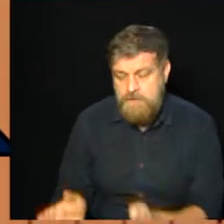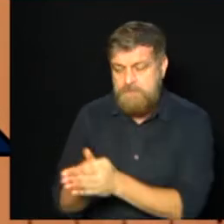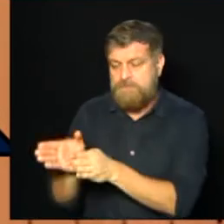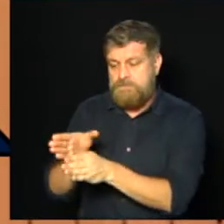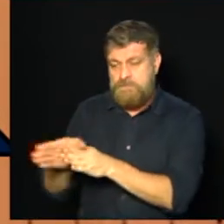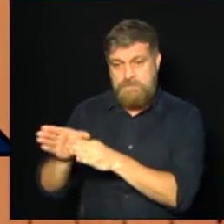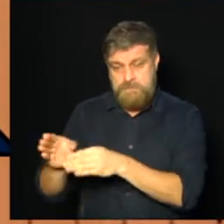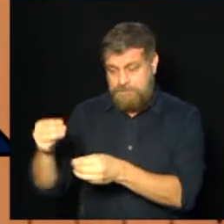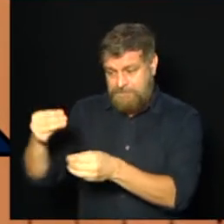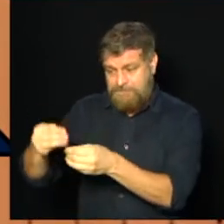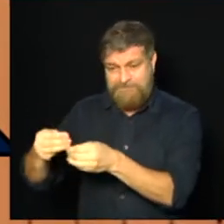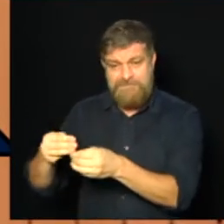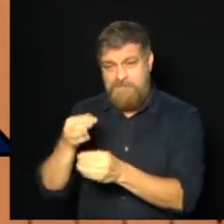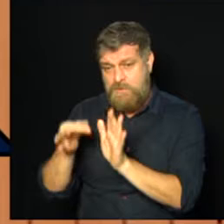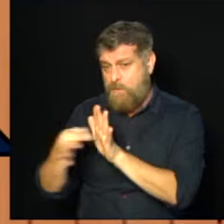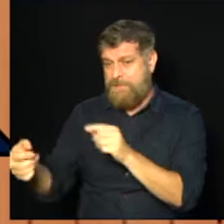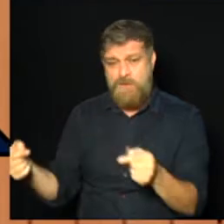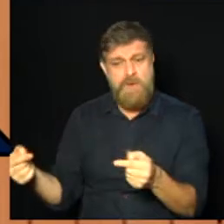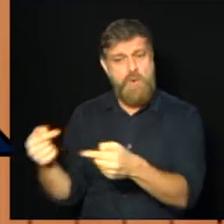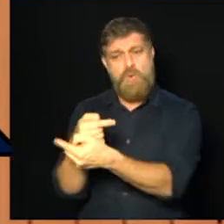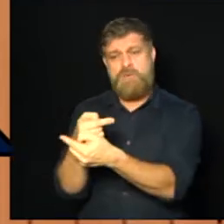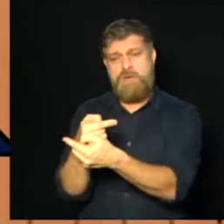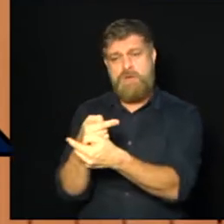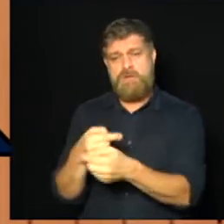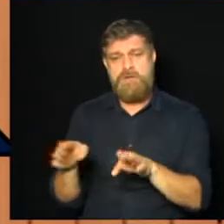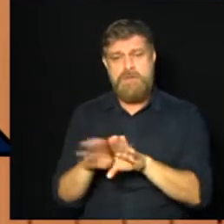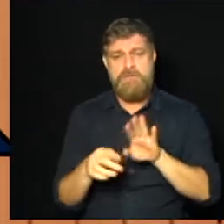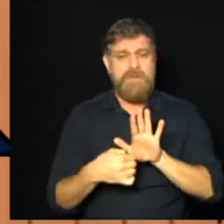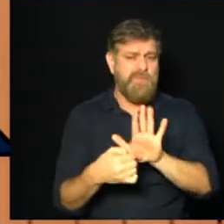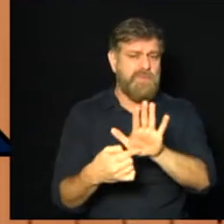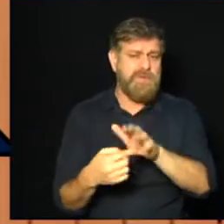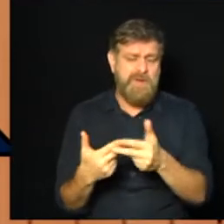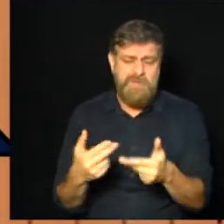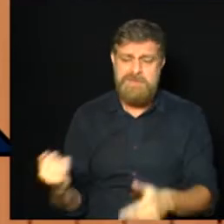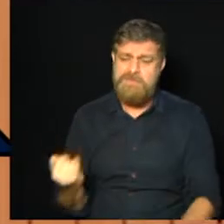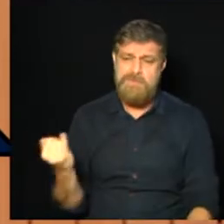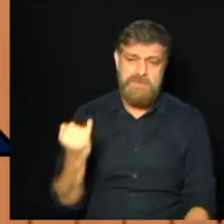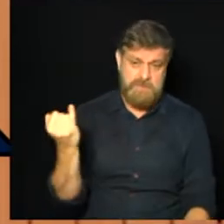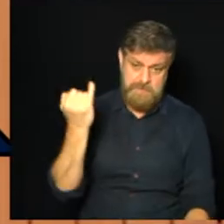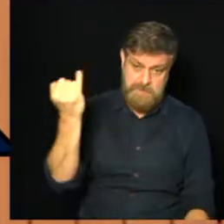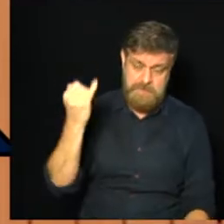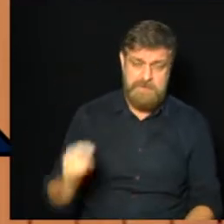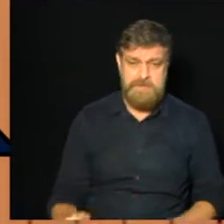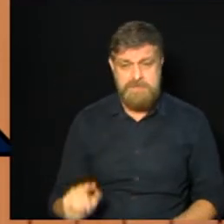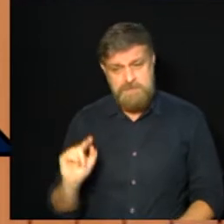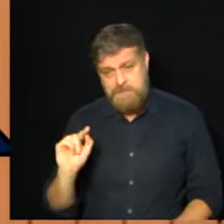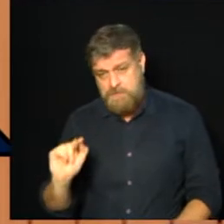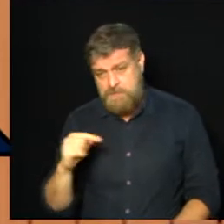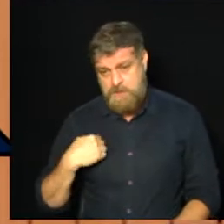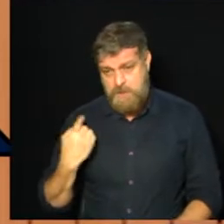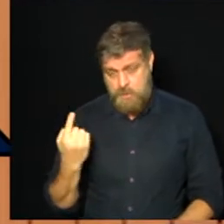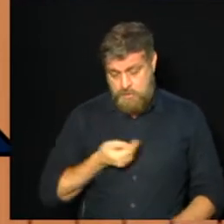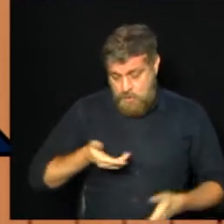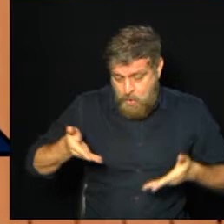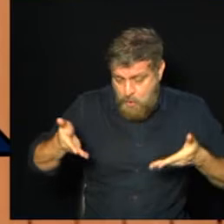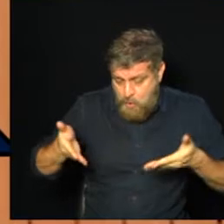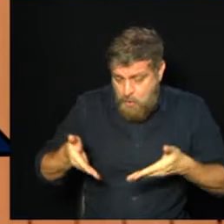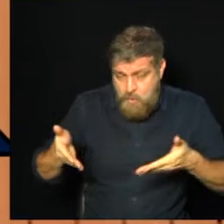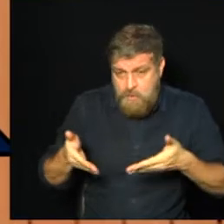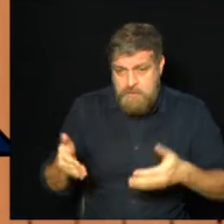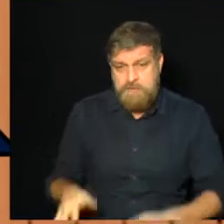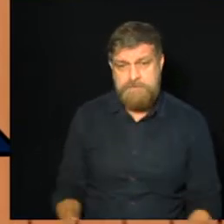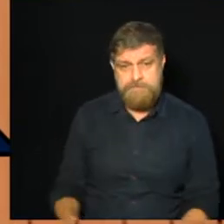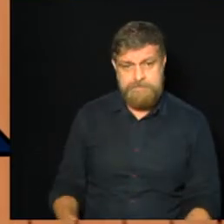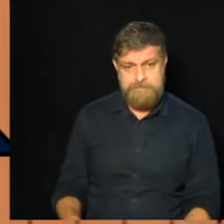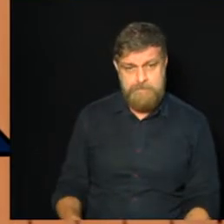manifestou contrário a isso, inclusive apontando uma coisa muito importante, porque nós estamos hoje, mesmo o